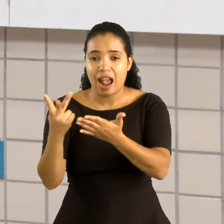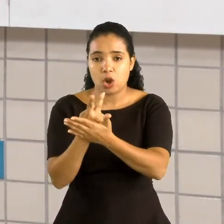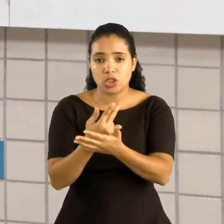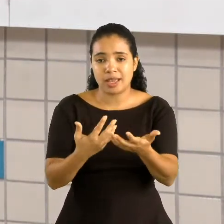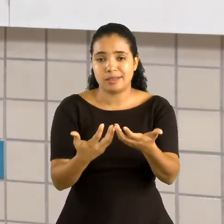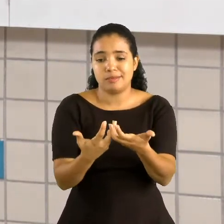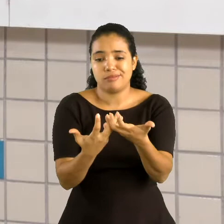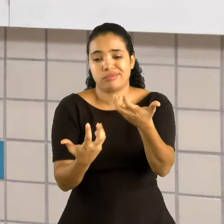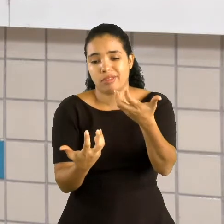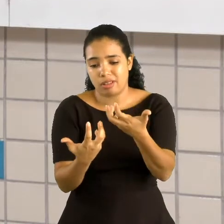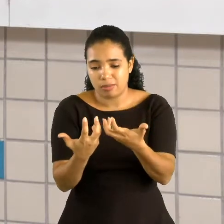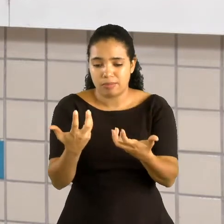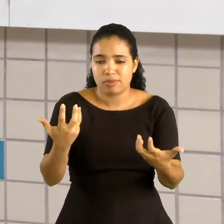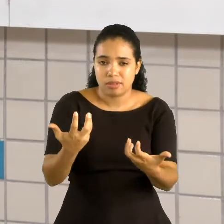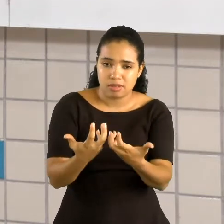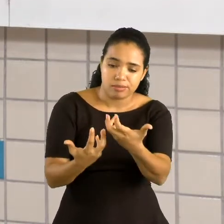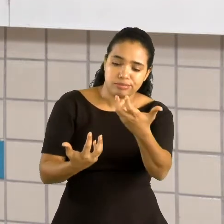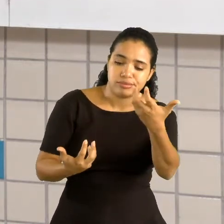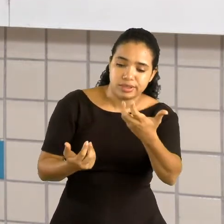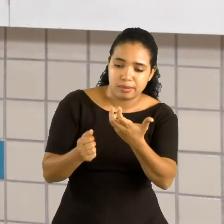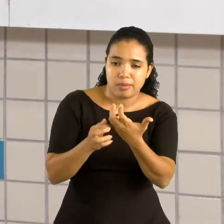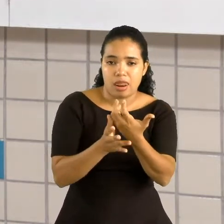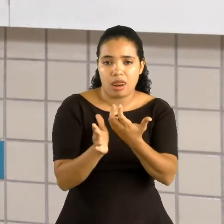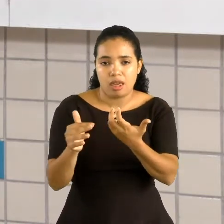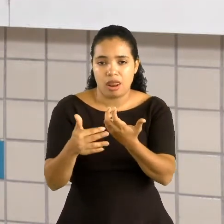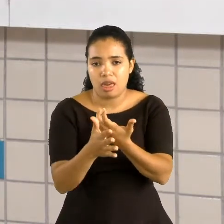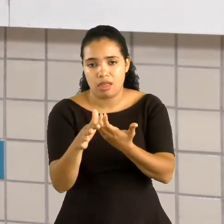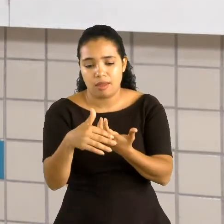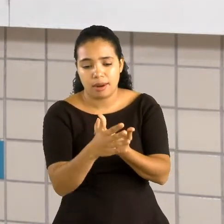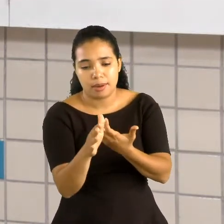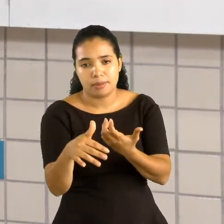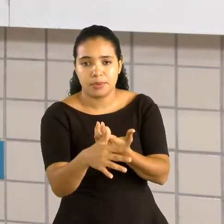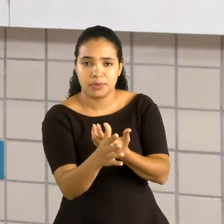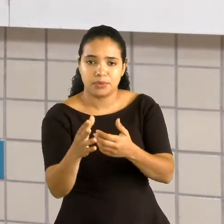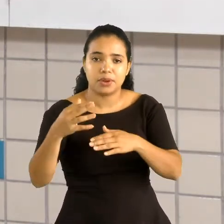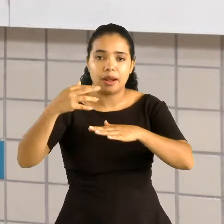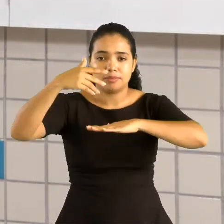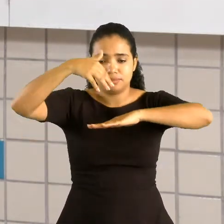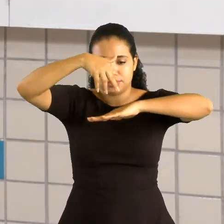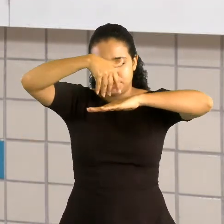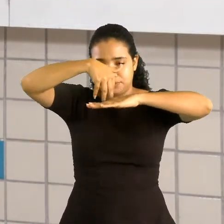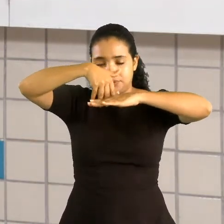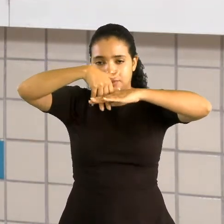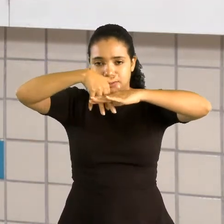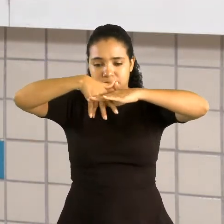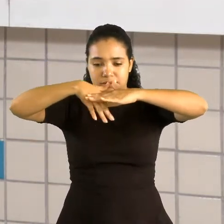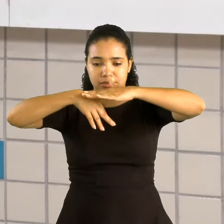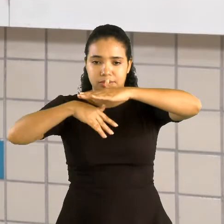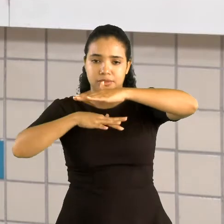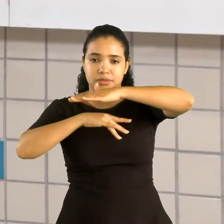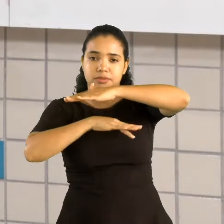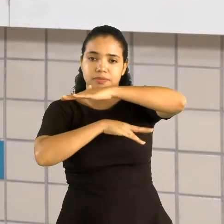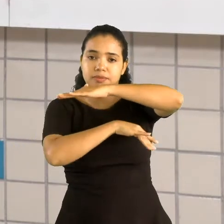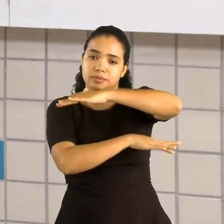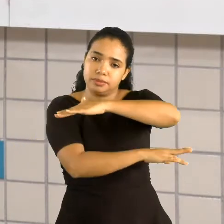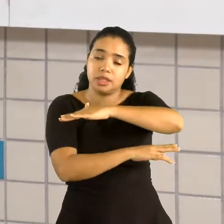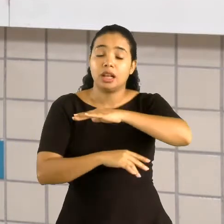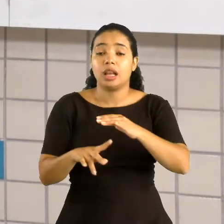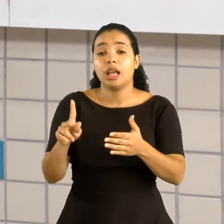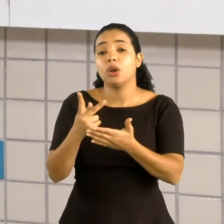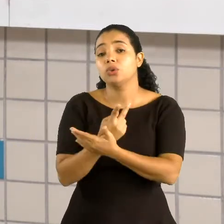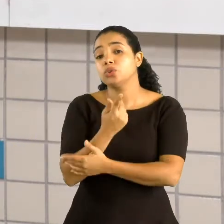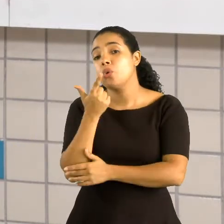vai degradando esse solo e ela vai levando esse solo para dentro do leito dela, tá? E aí a gente vai causar um